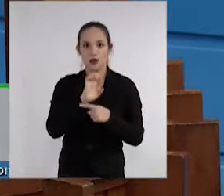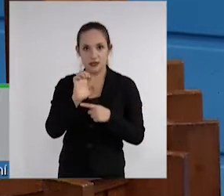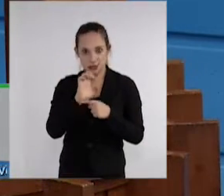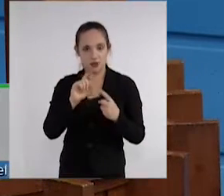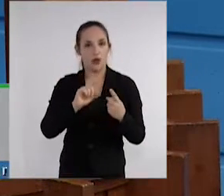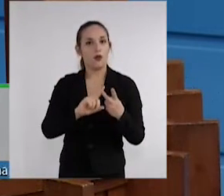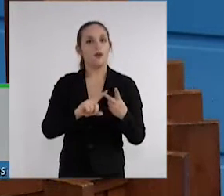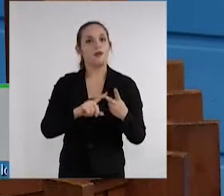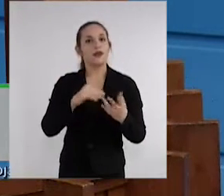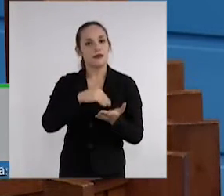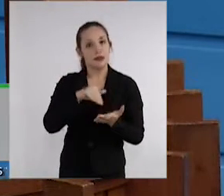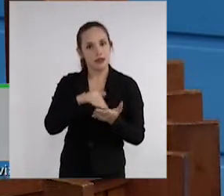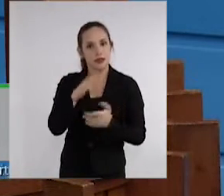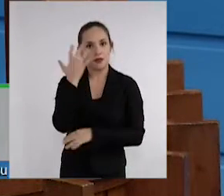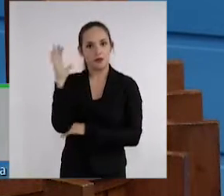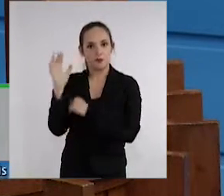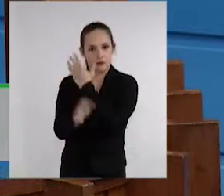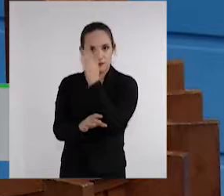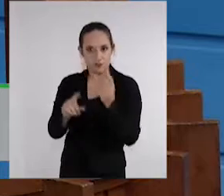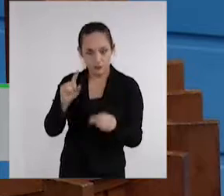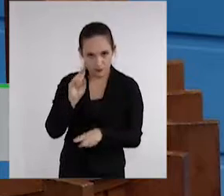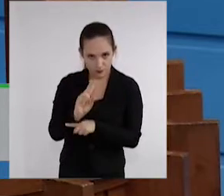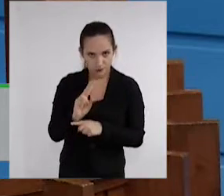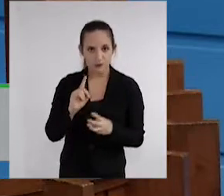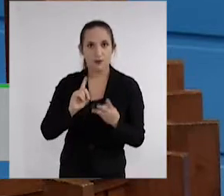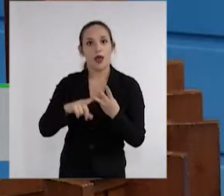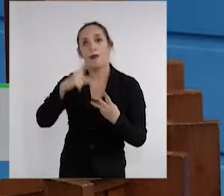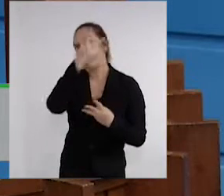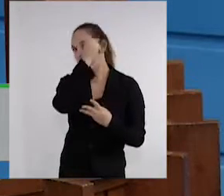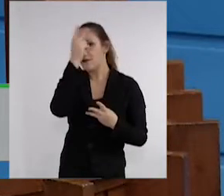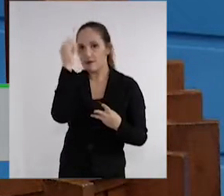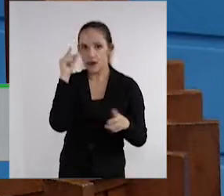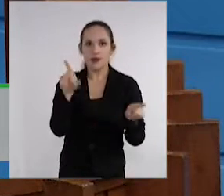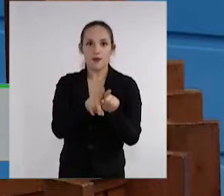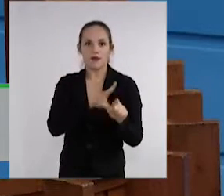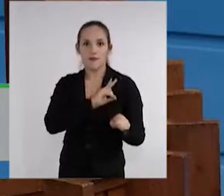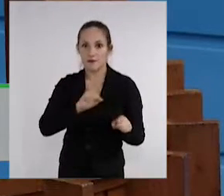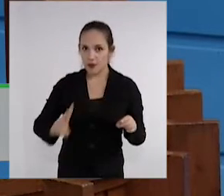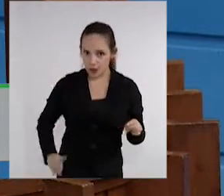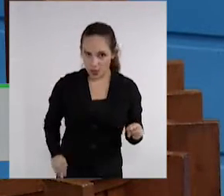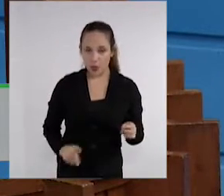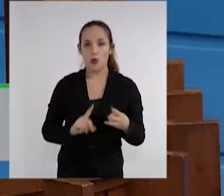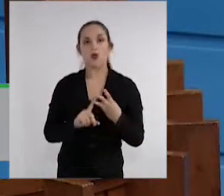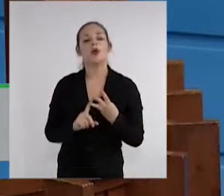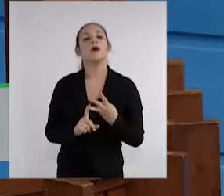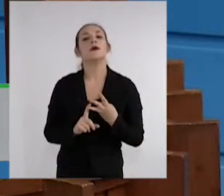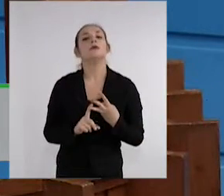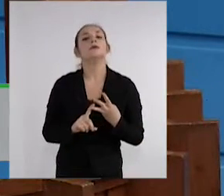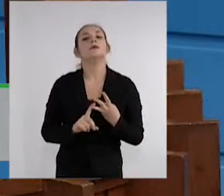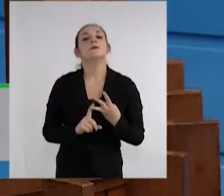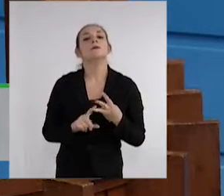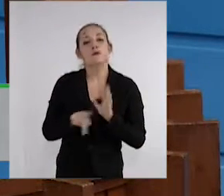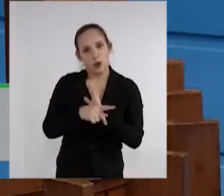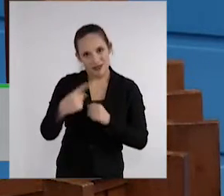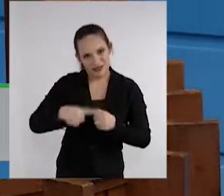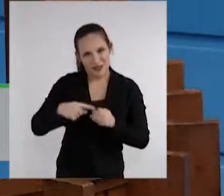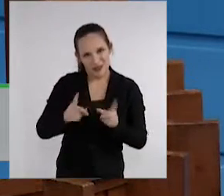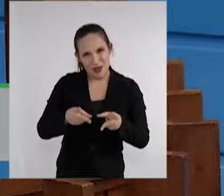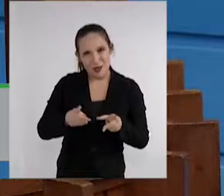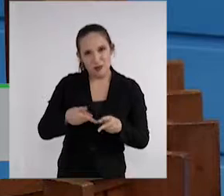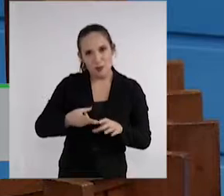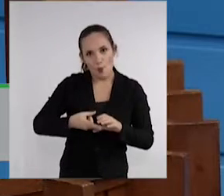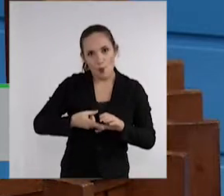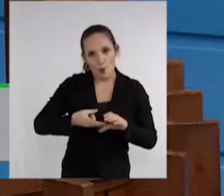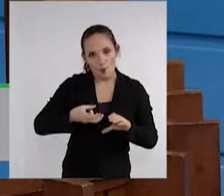Meio Ambiente, dos prefeitos, dos vereadores, da maioria dos municípios impactados. Nós vamos ter aqui a ANP, que já